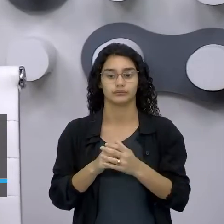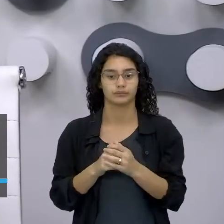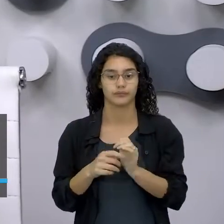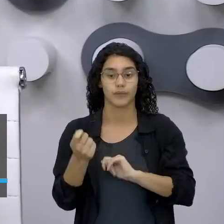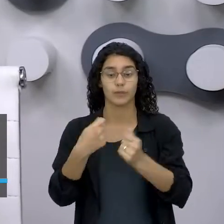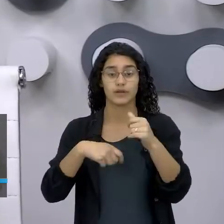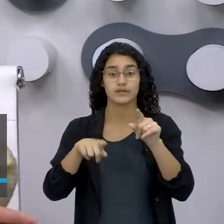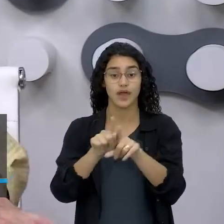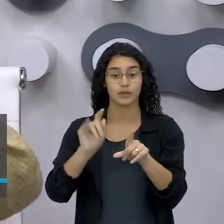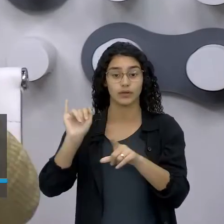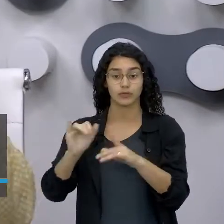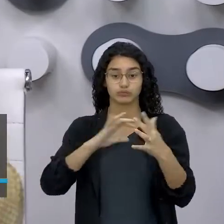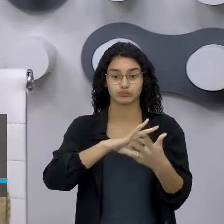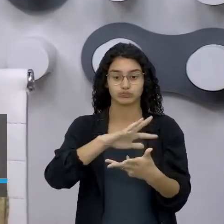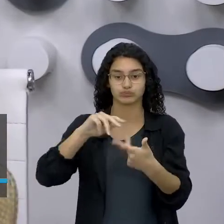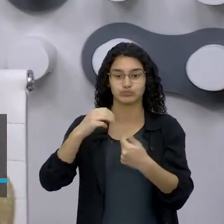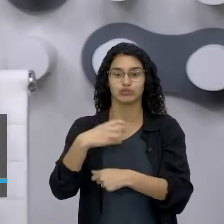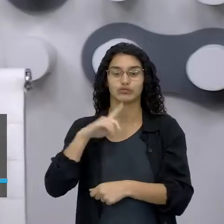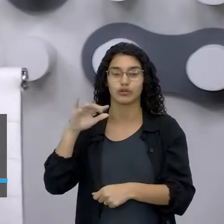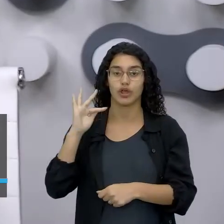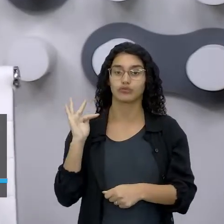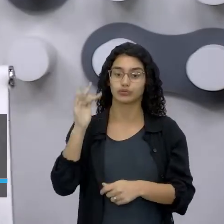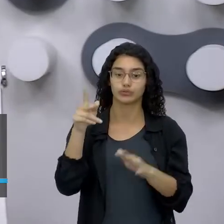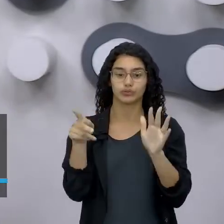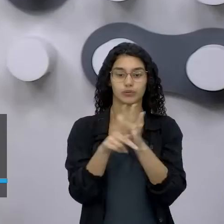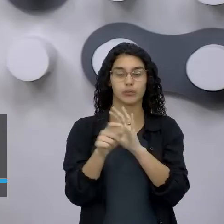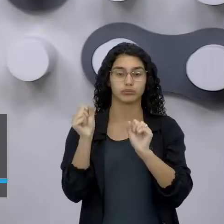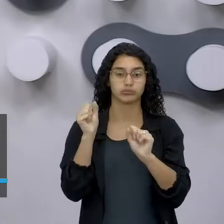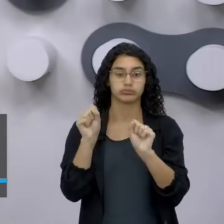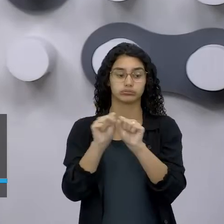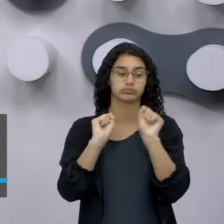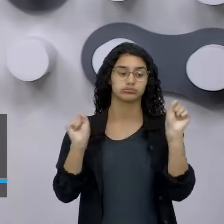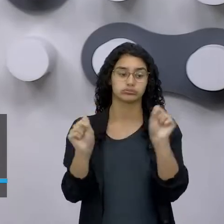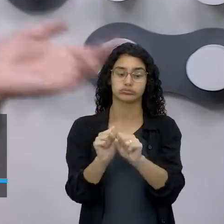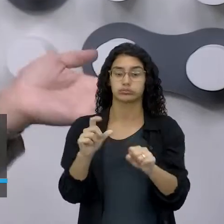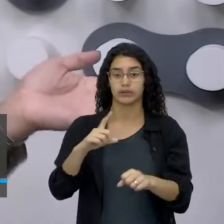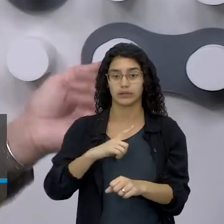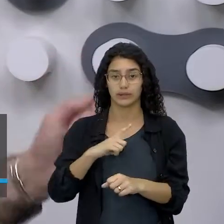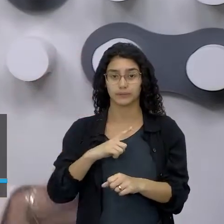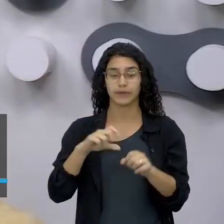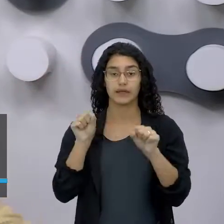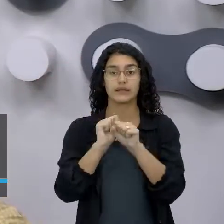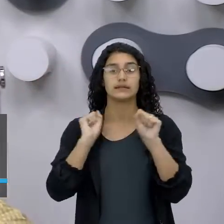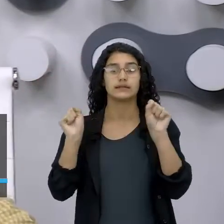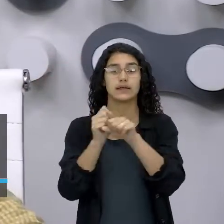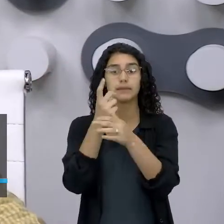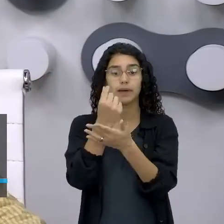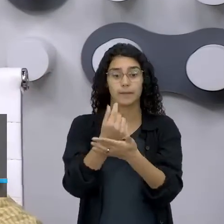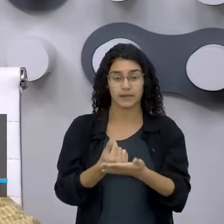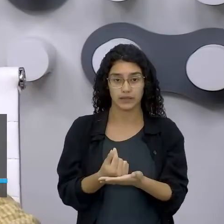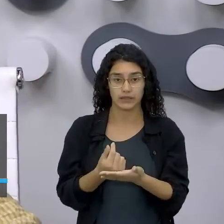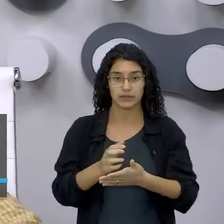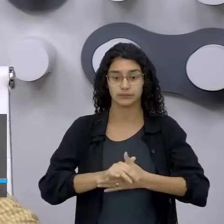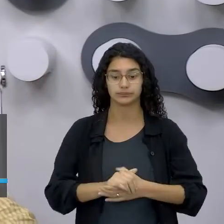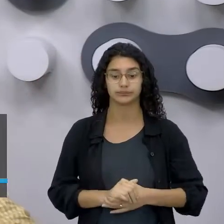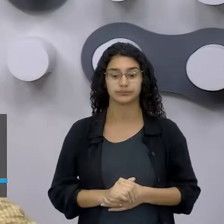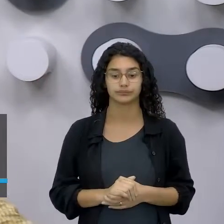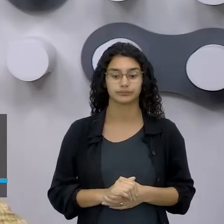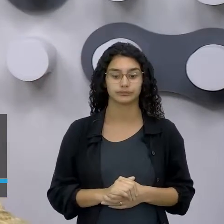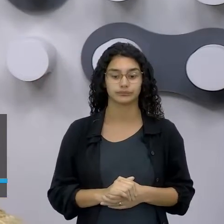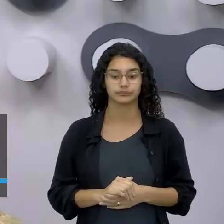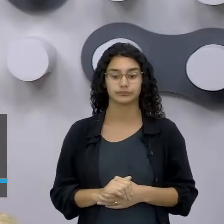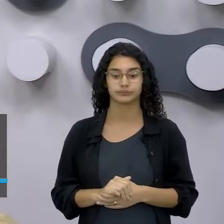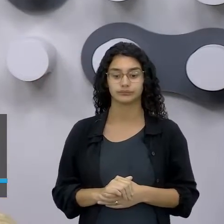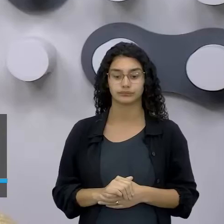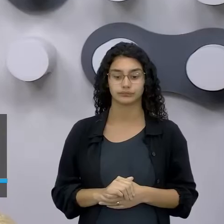comerciais e internacionais, de modo que é o futuro do próprio sistema. O sistema capitalista, Valmir,